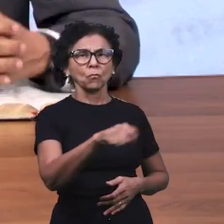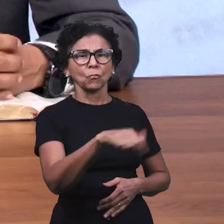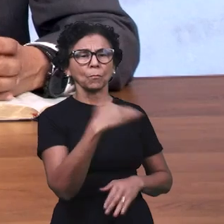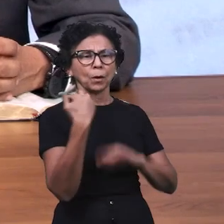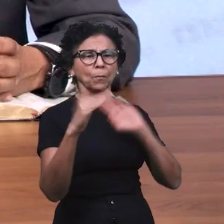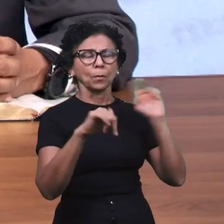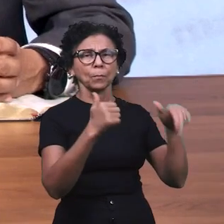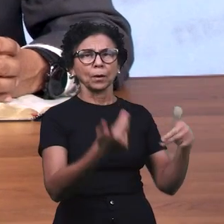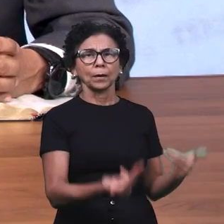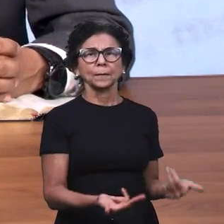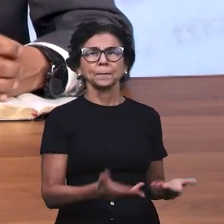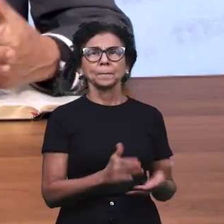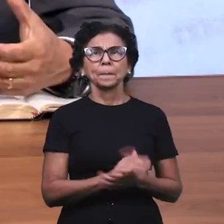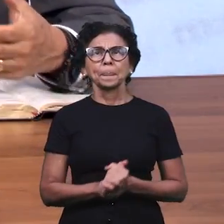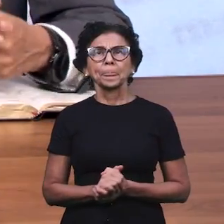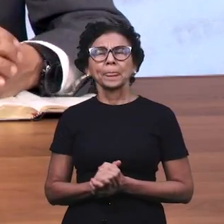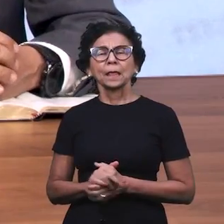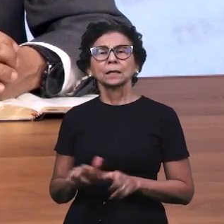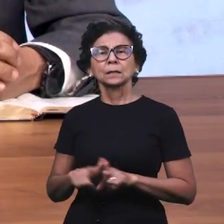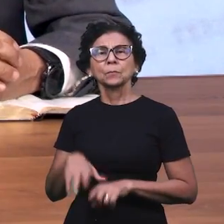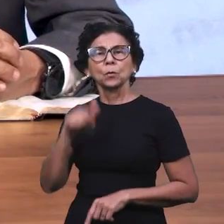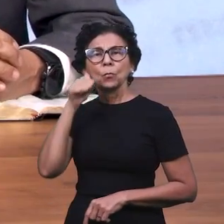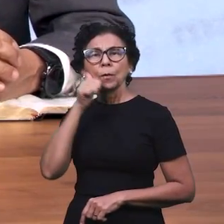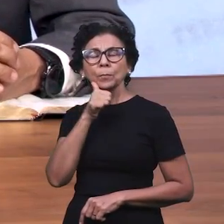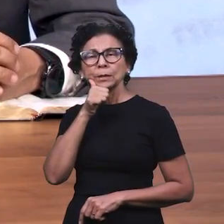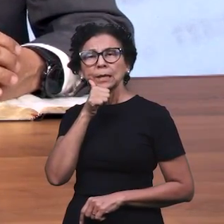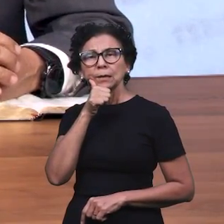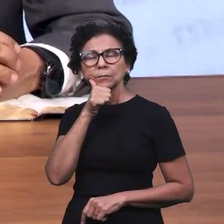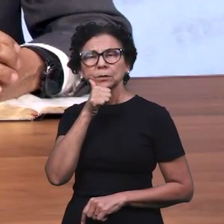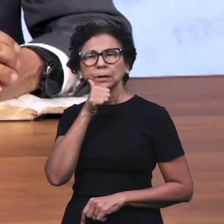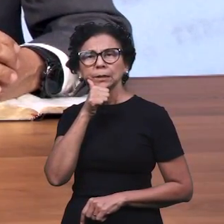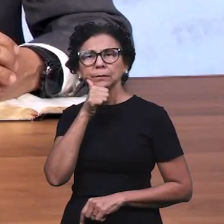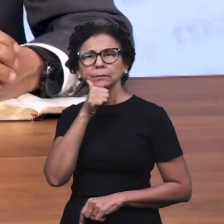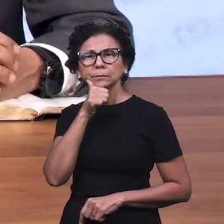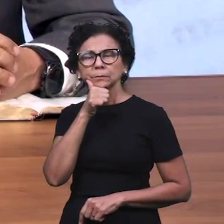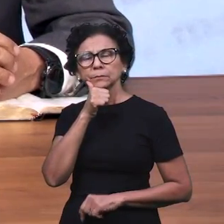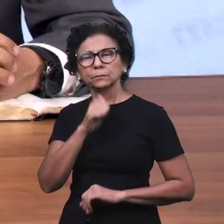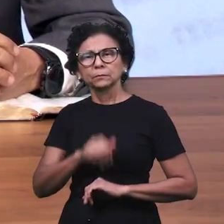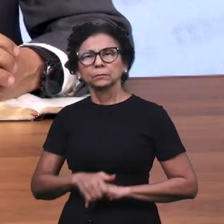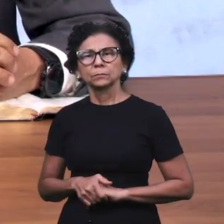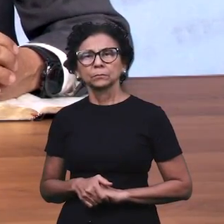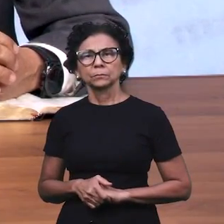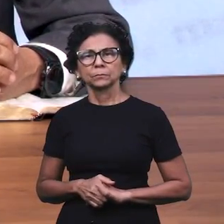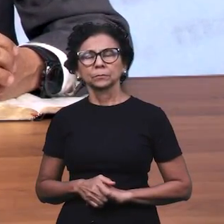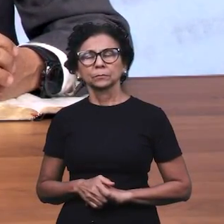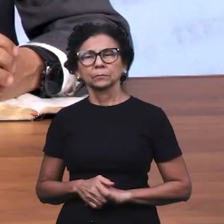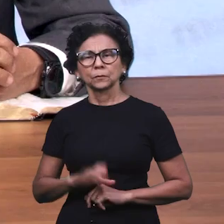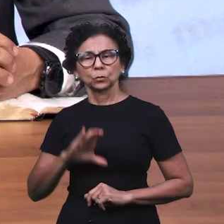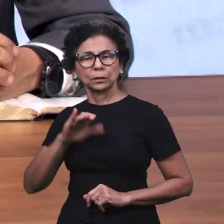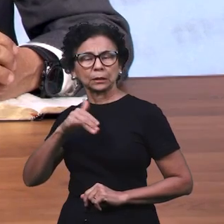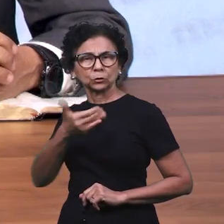uma estaca de tenda para matar o capitão do exército do rei Jabim.